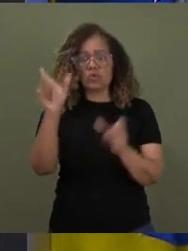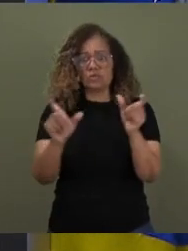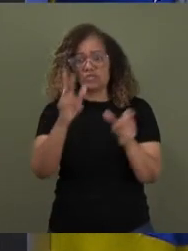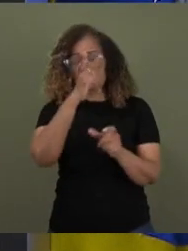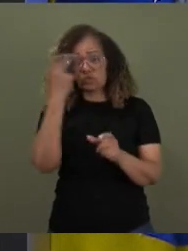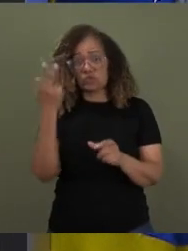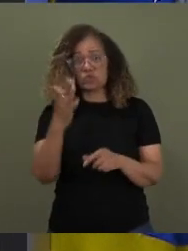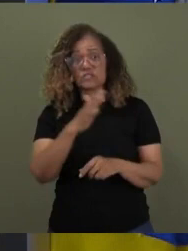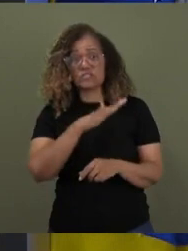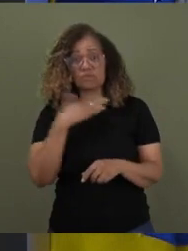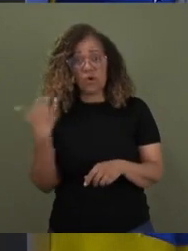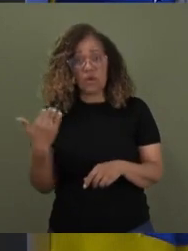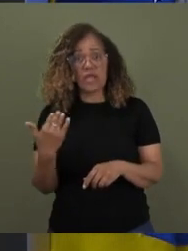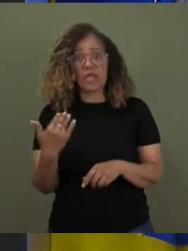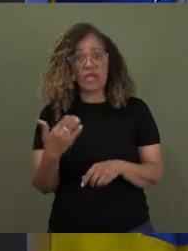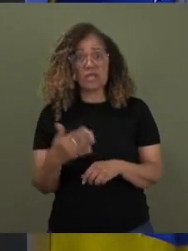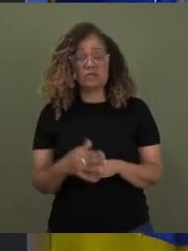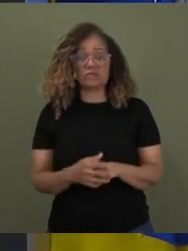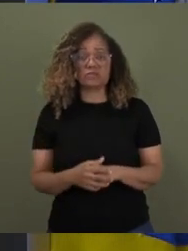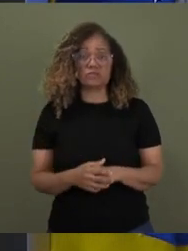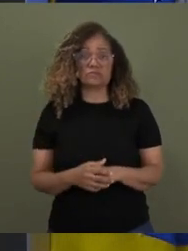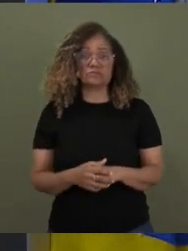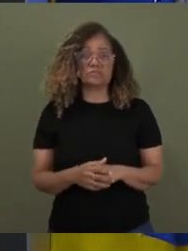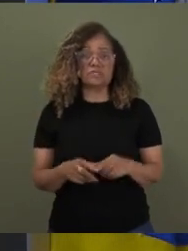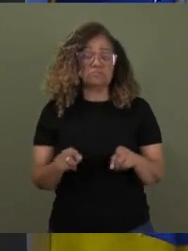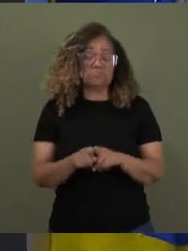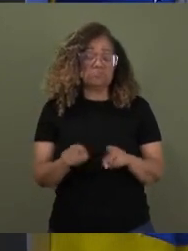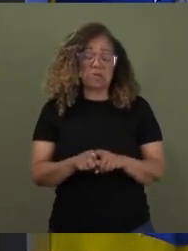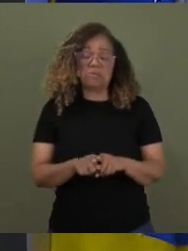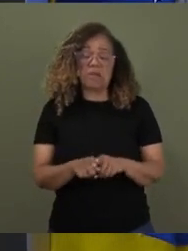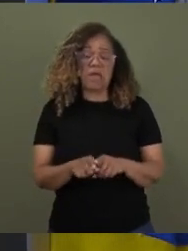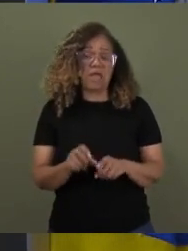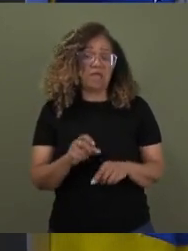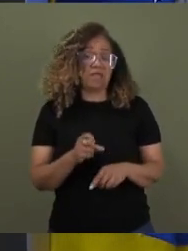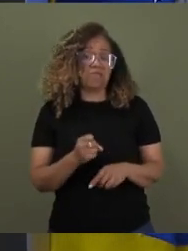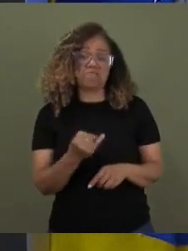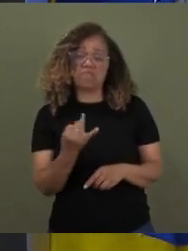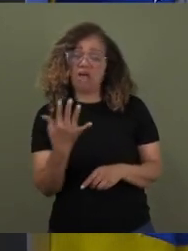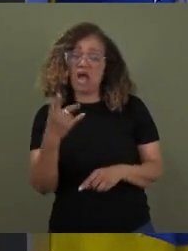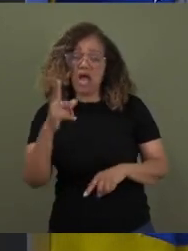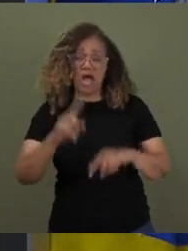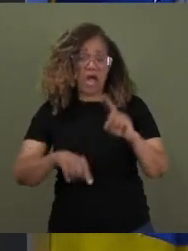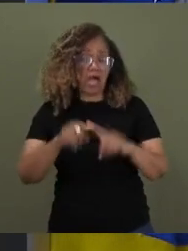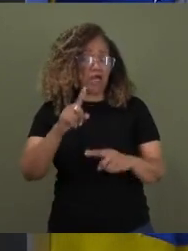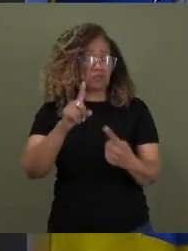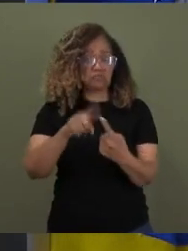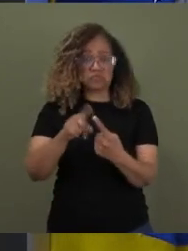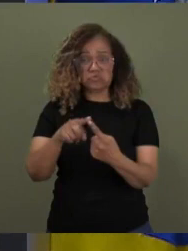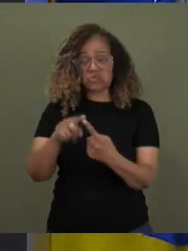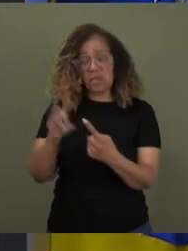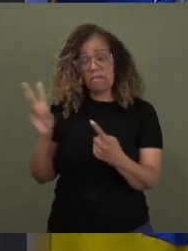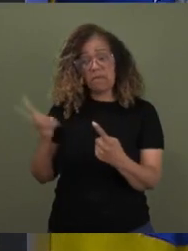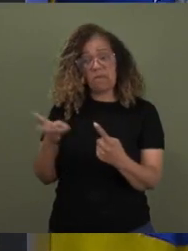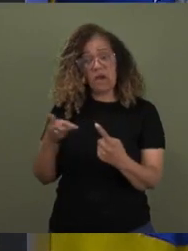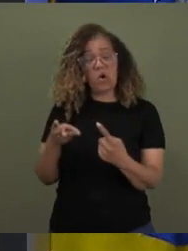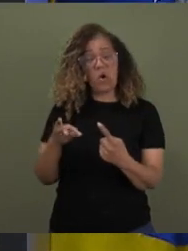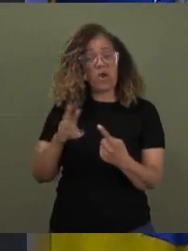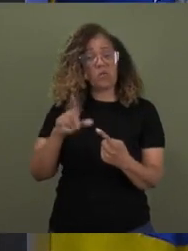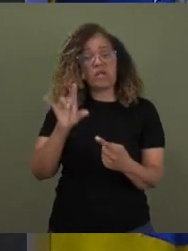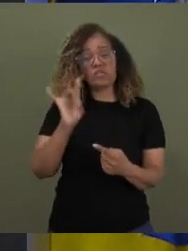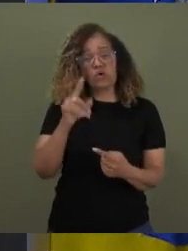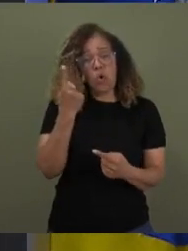Unidos devido aos opiáceos e também as várias formas de maconha. Porque quando a gente fala de maconha, a gente fala de um